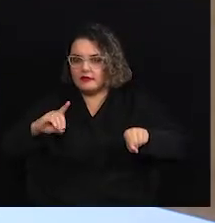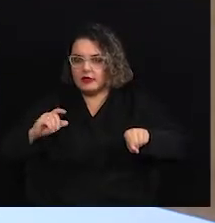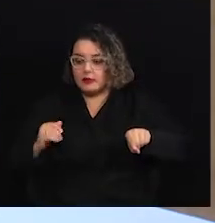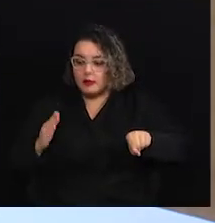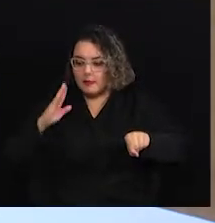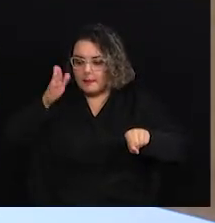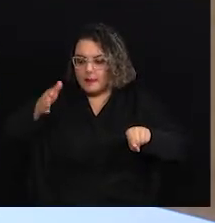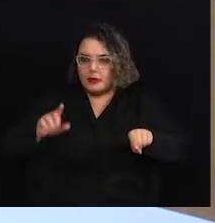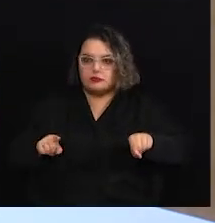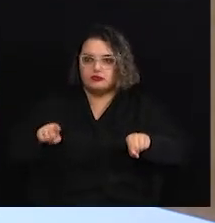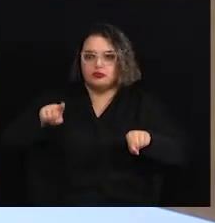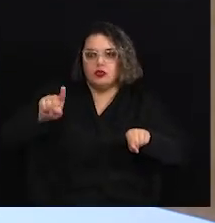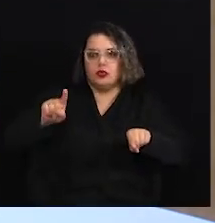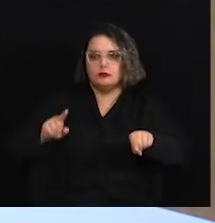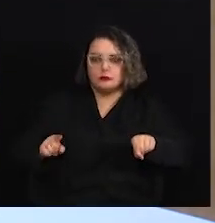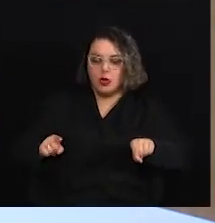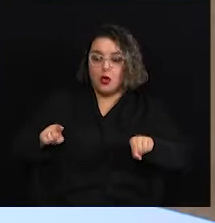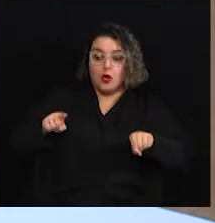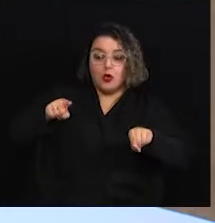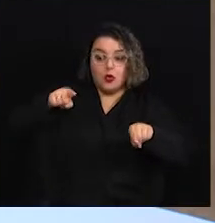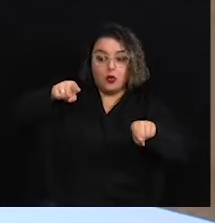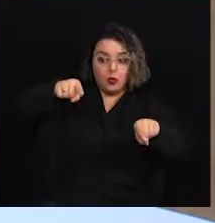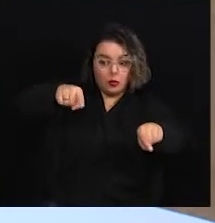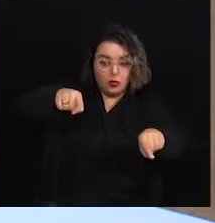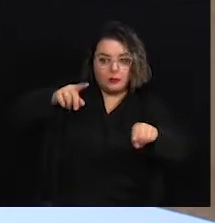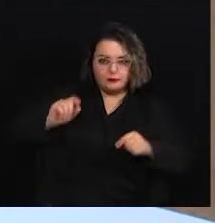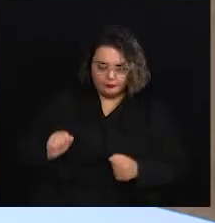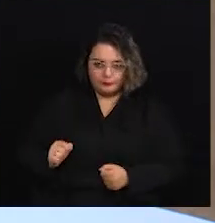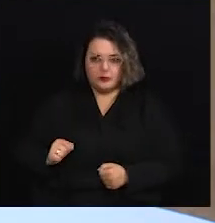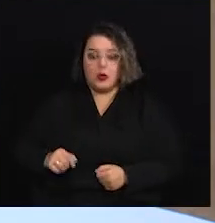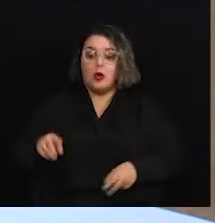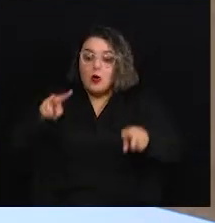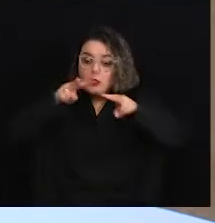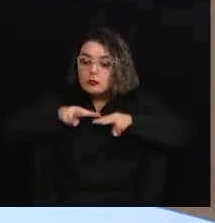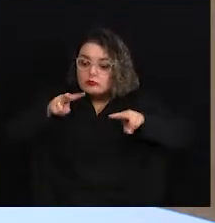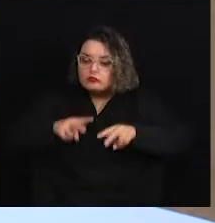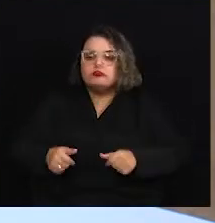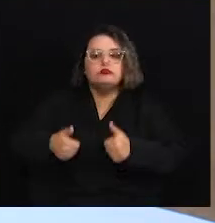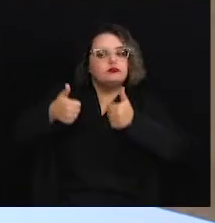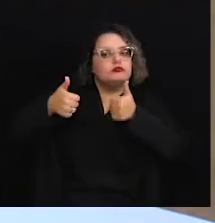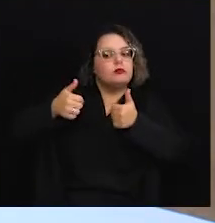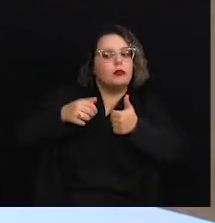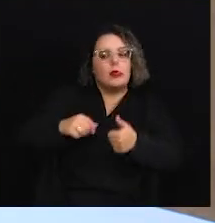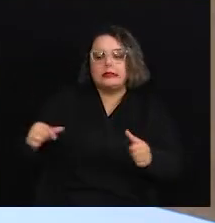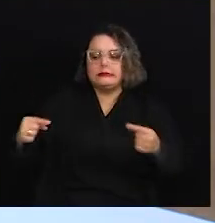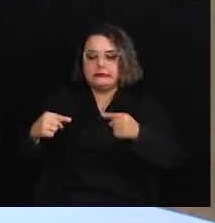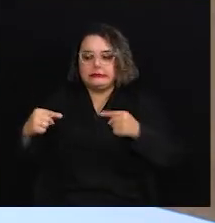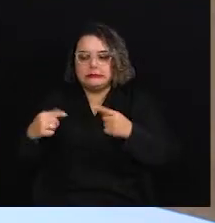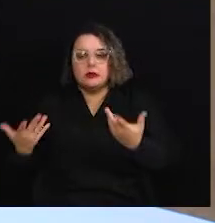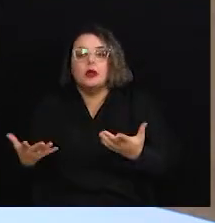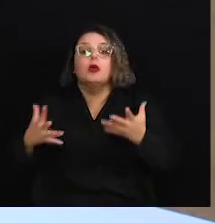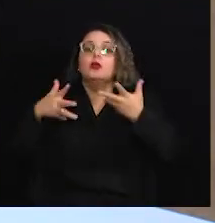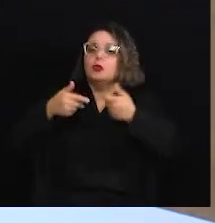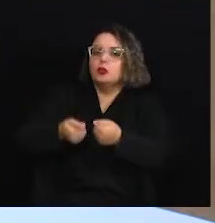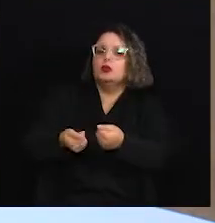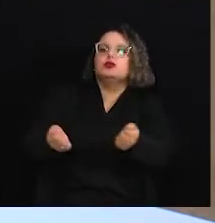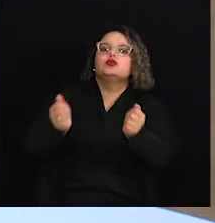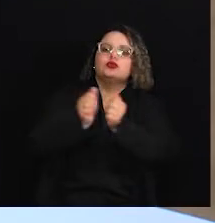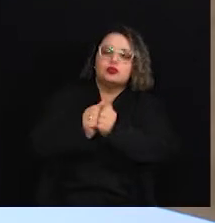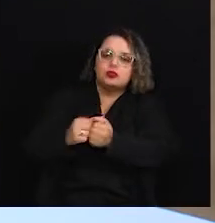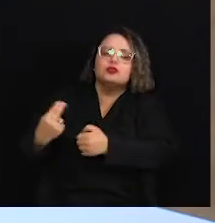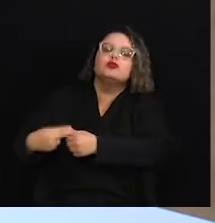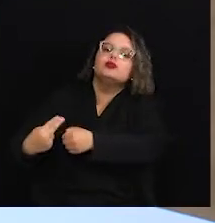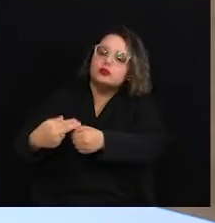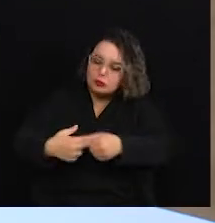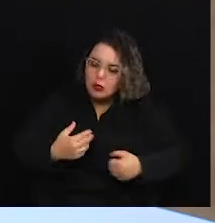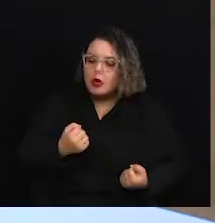o principal ponto de partida para a gente testar a tecnologia, ver os principais pontos positivos e negativos, tudo isso alinhado também com a